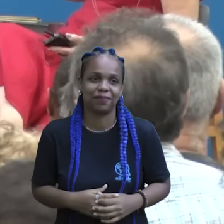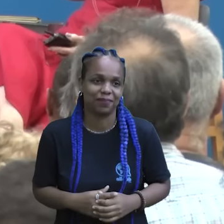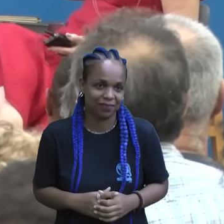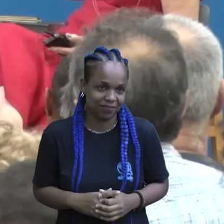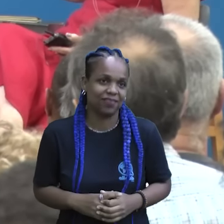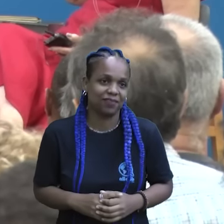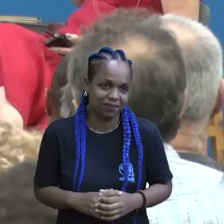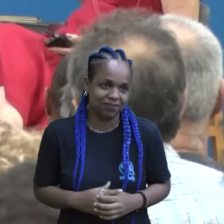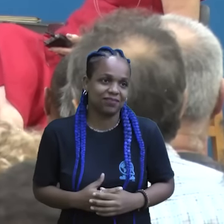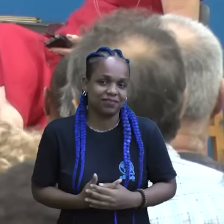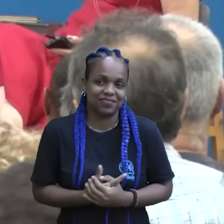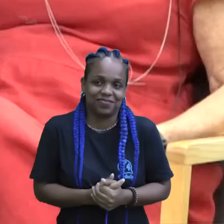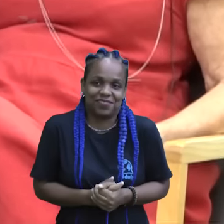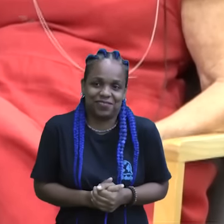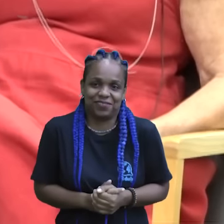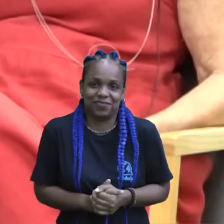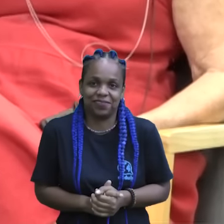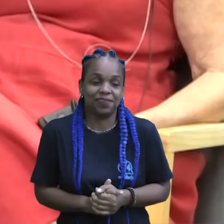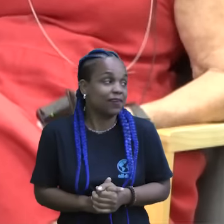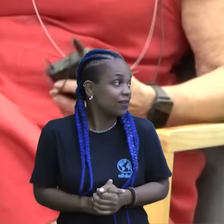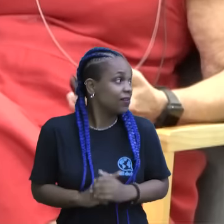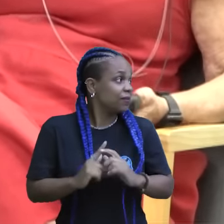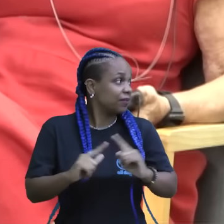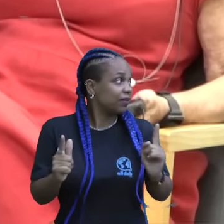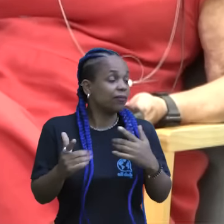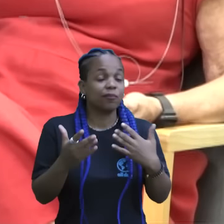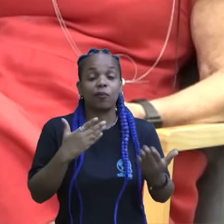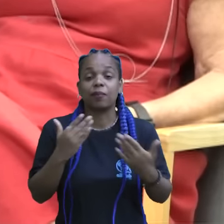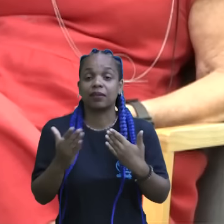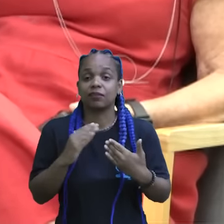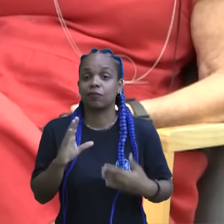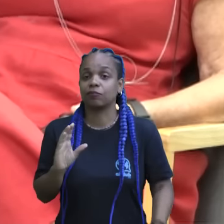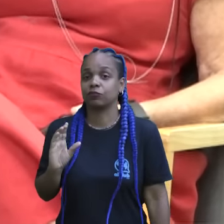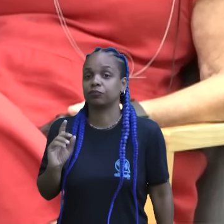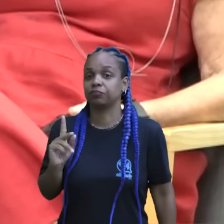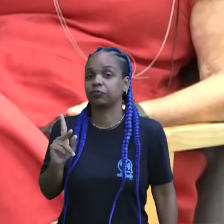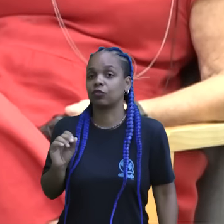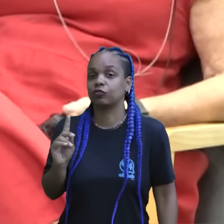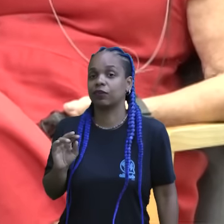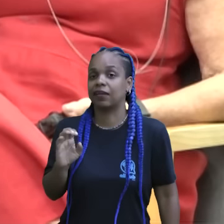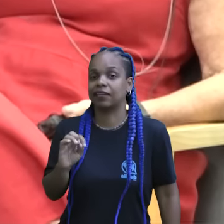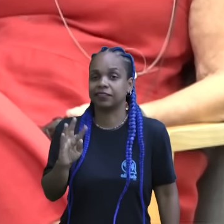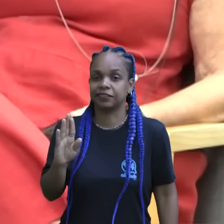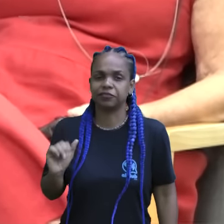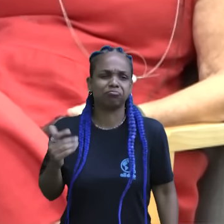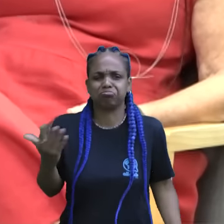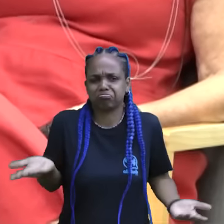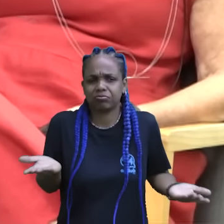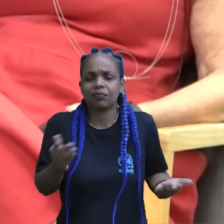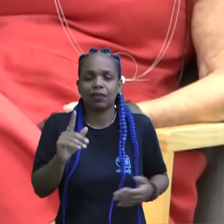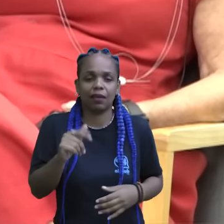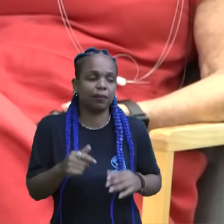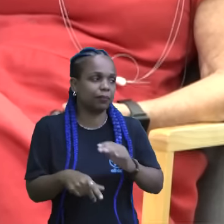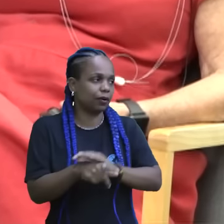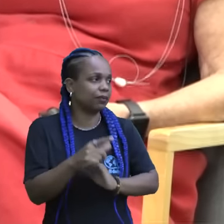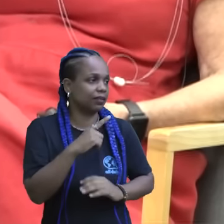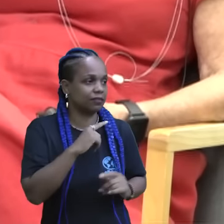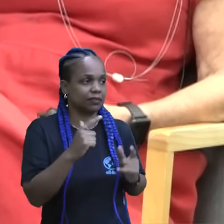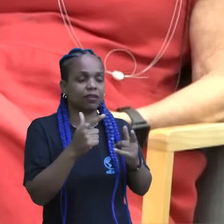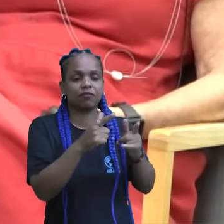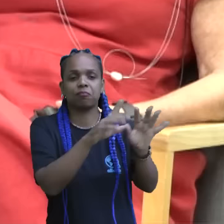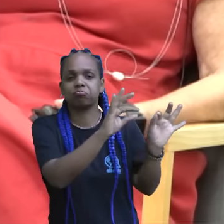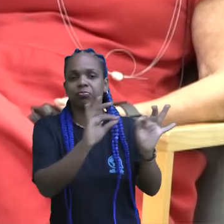próprio Lima. Uhum. Né? Uhum. Então, quando o Lima, no hospício, Diário do Hospício, ele diz, quando ele entra